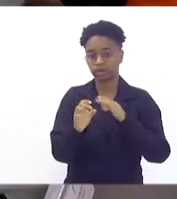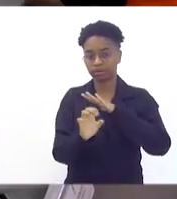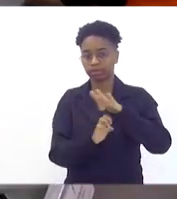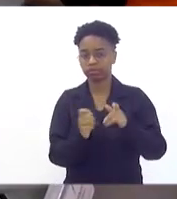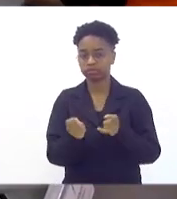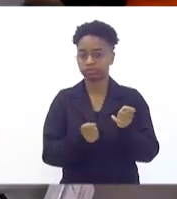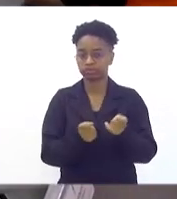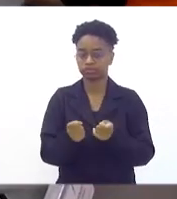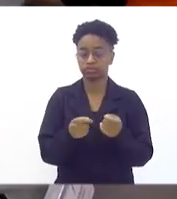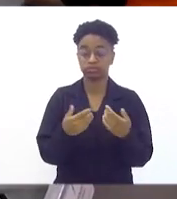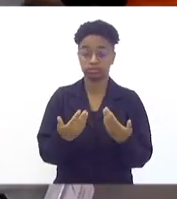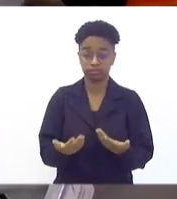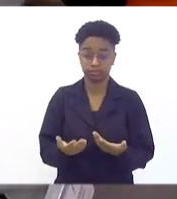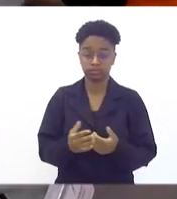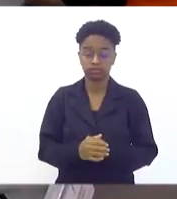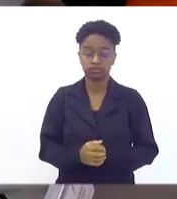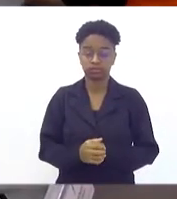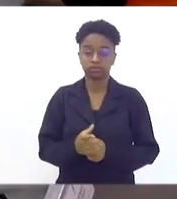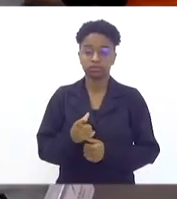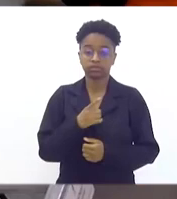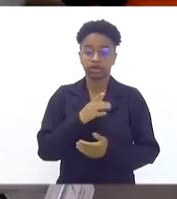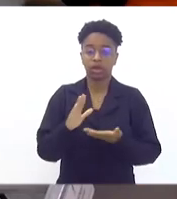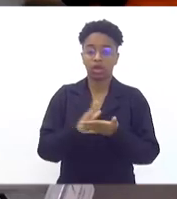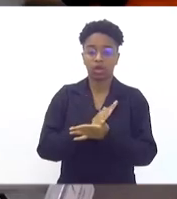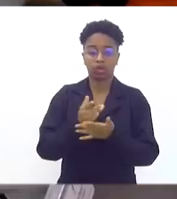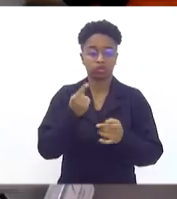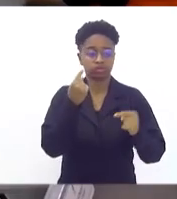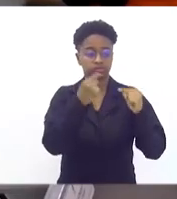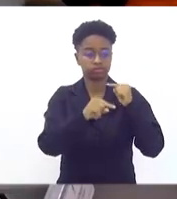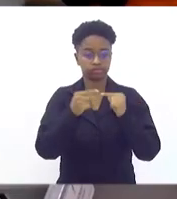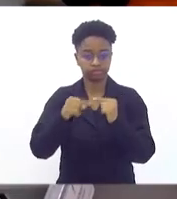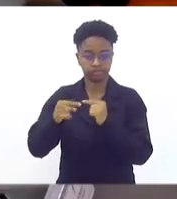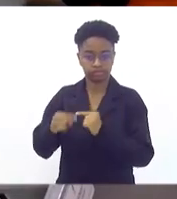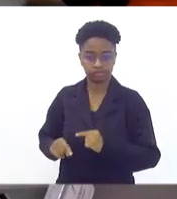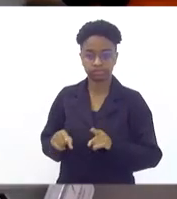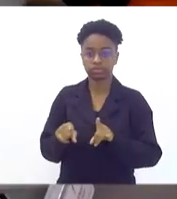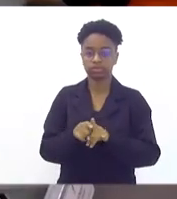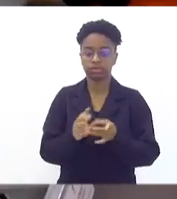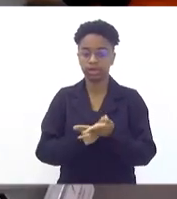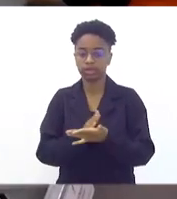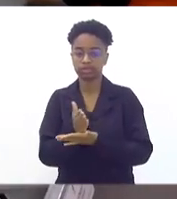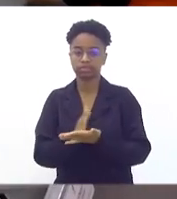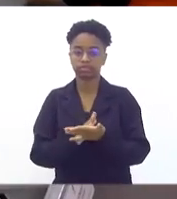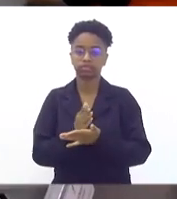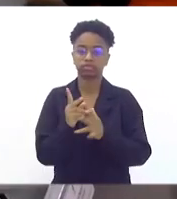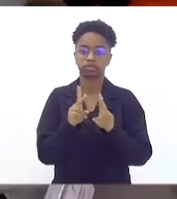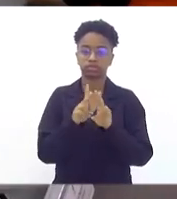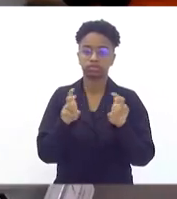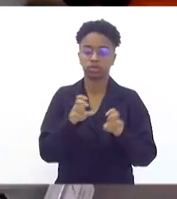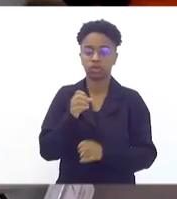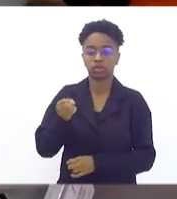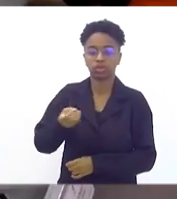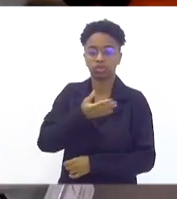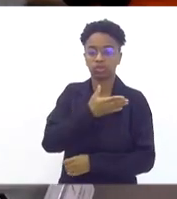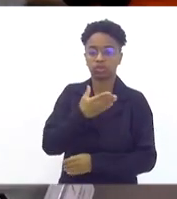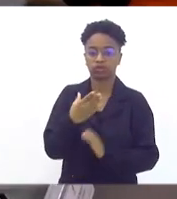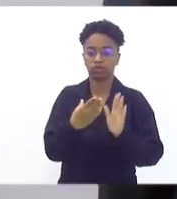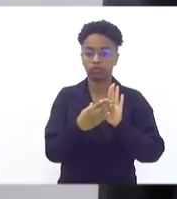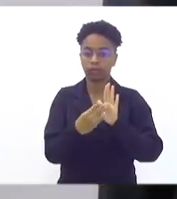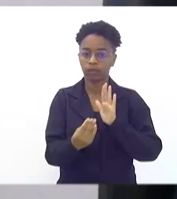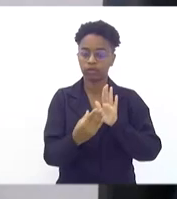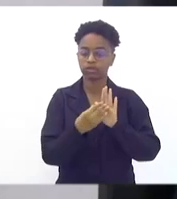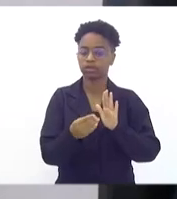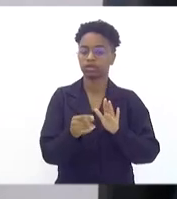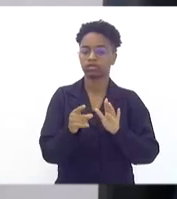aqui é algumas divergências e algumas inquietações sobre essa nova modelagem de